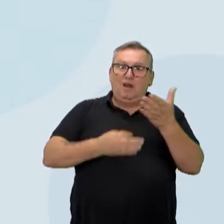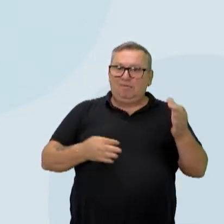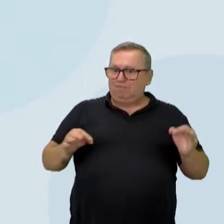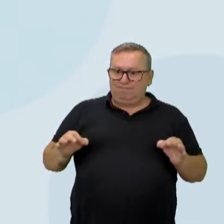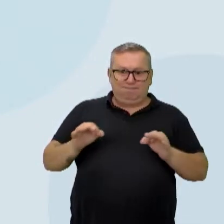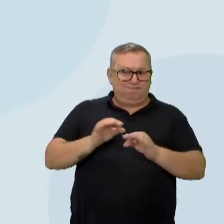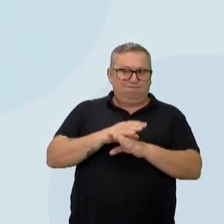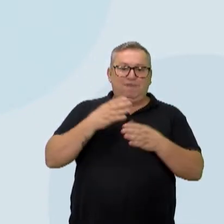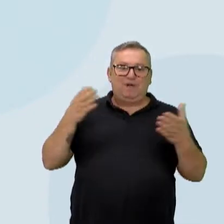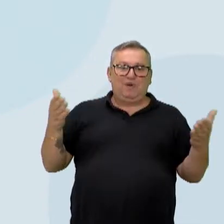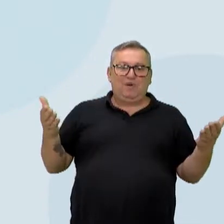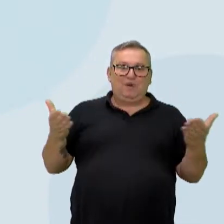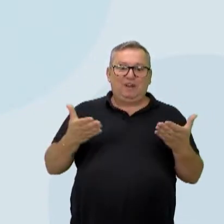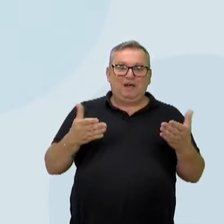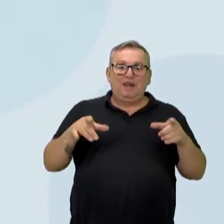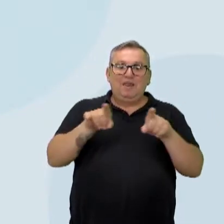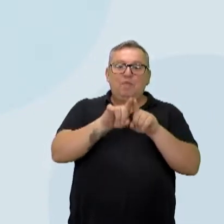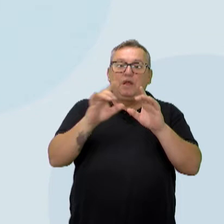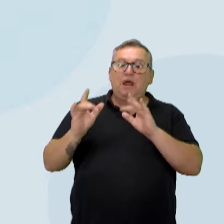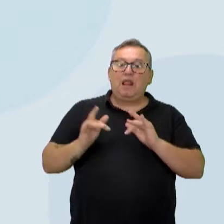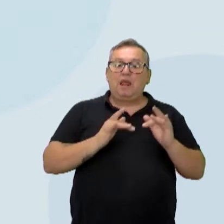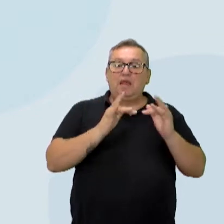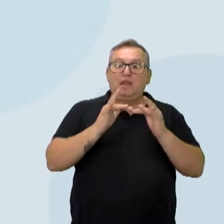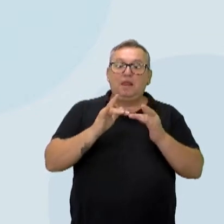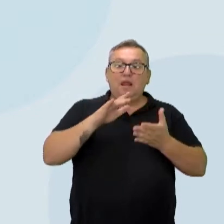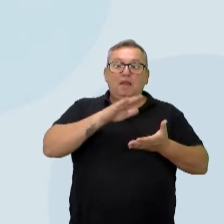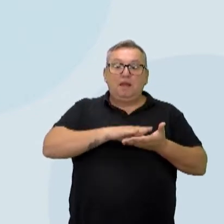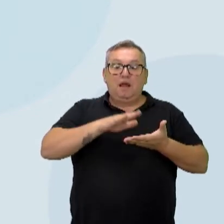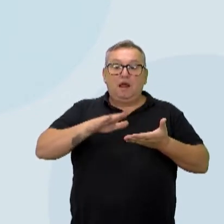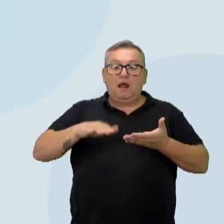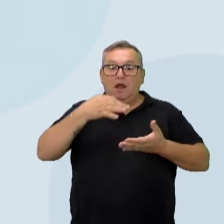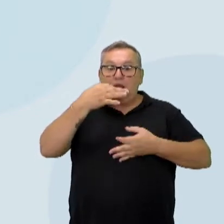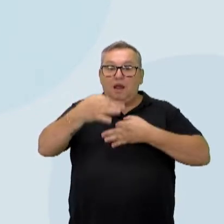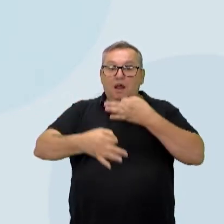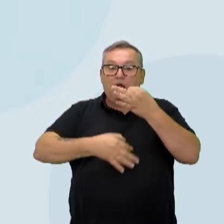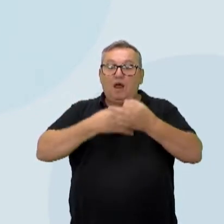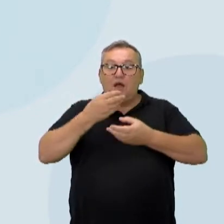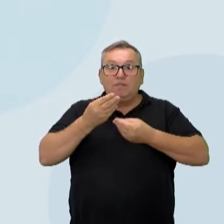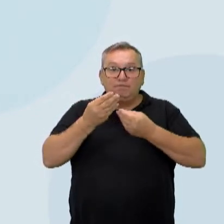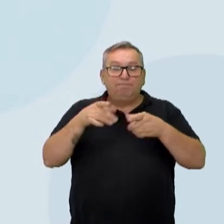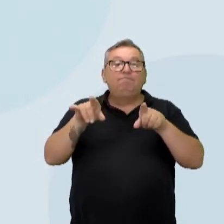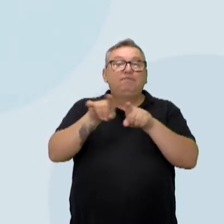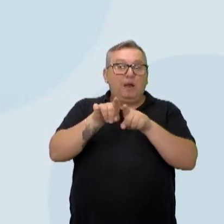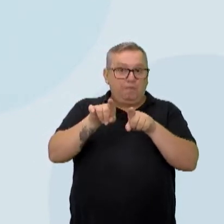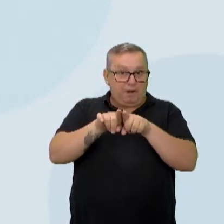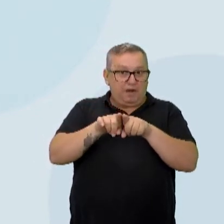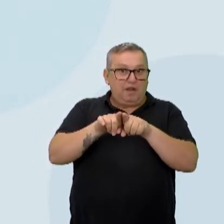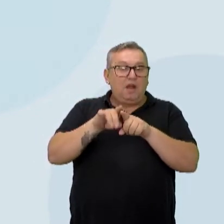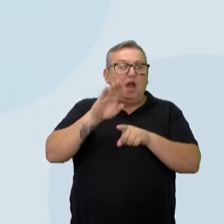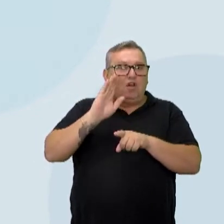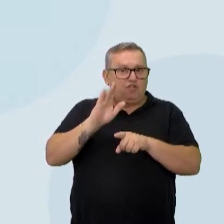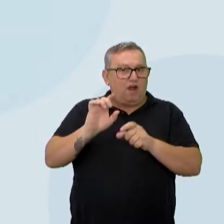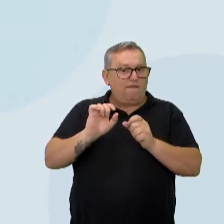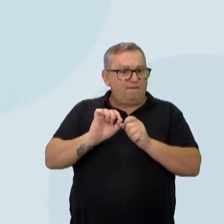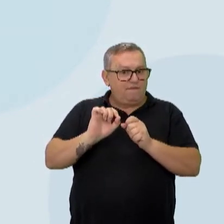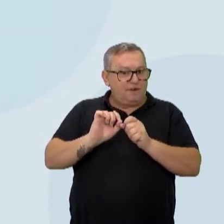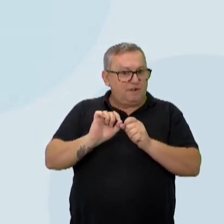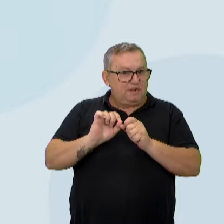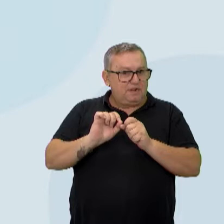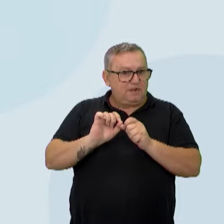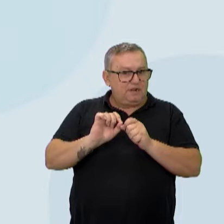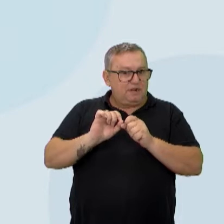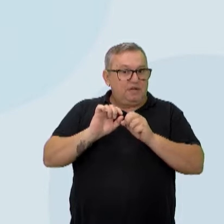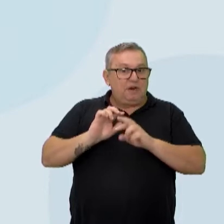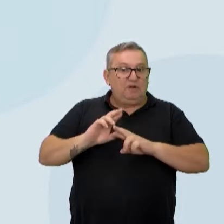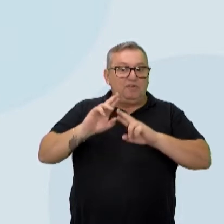fazer agora, né? Estabelecer relações entre tese e argumentos, a gente também tem feito, e aqui